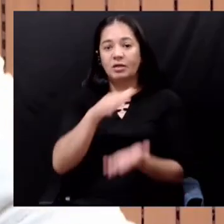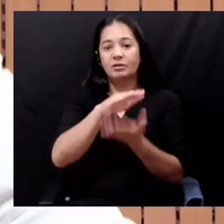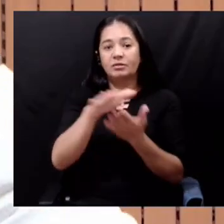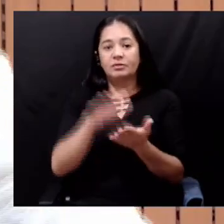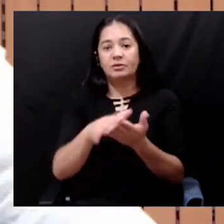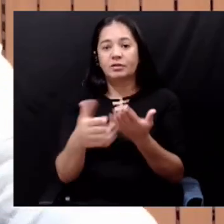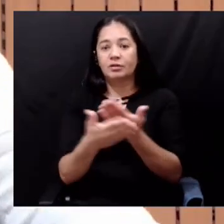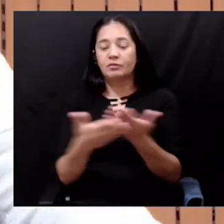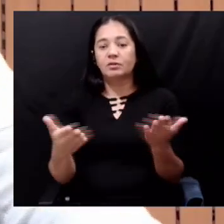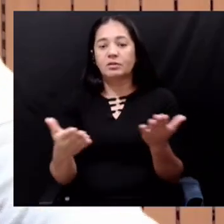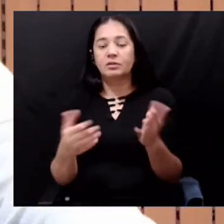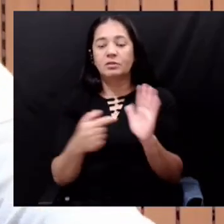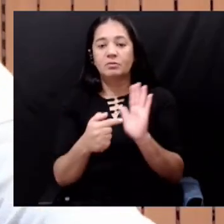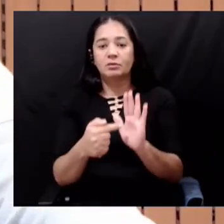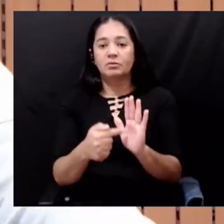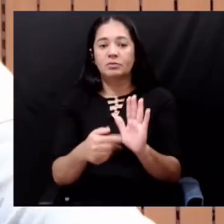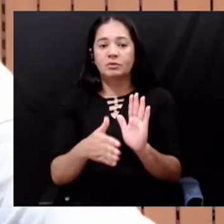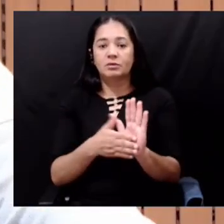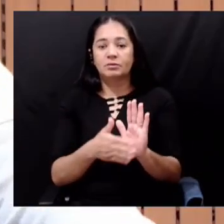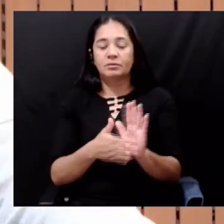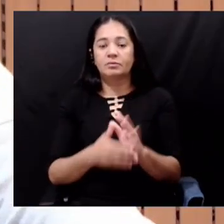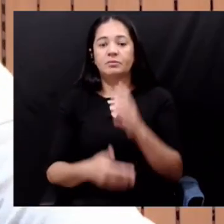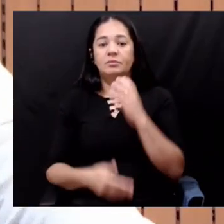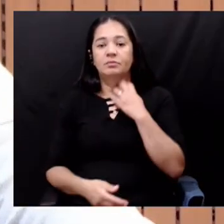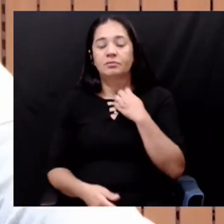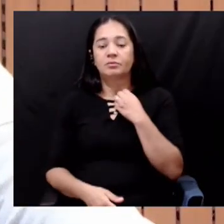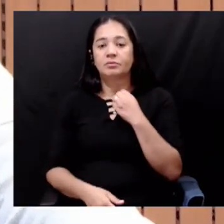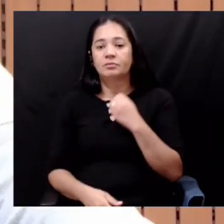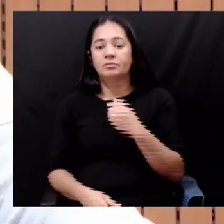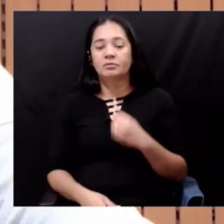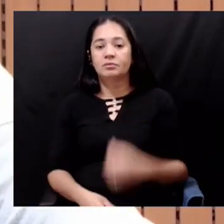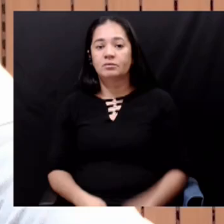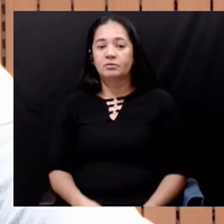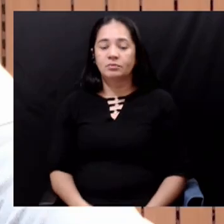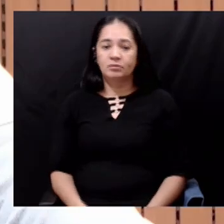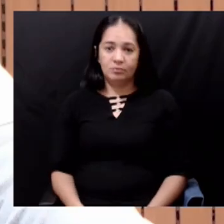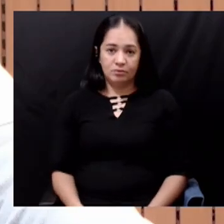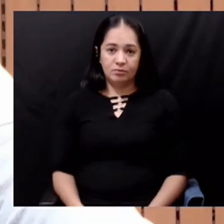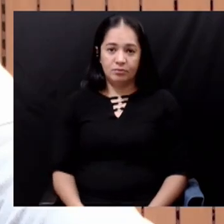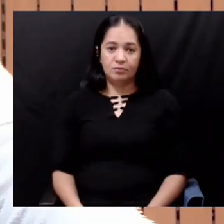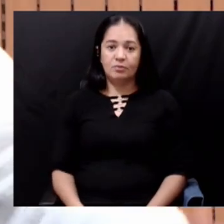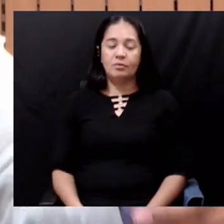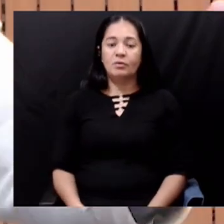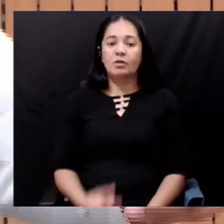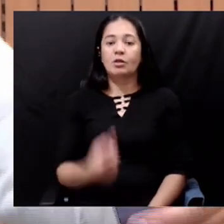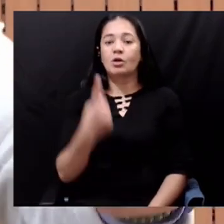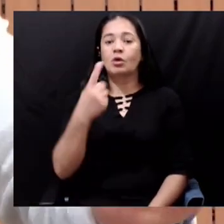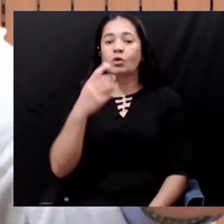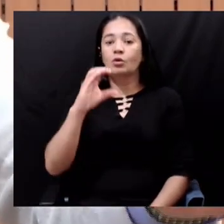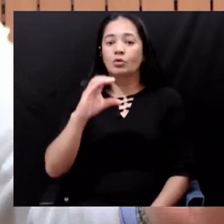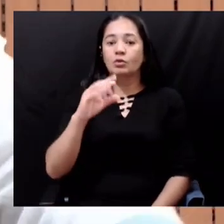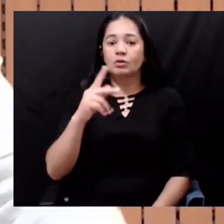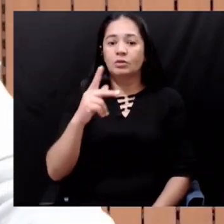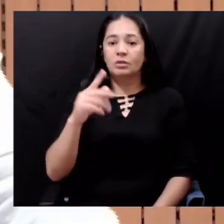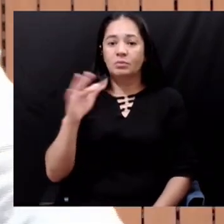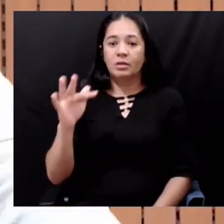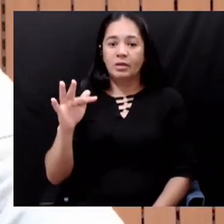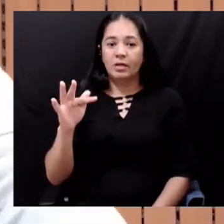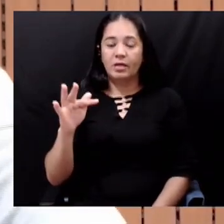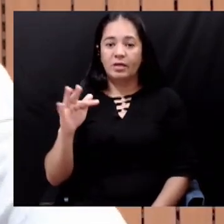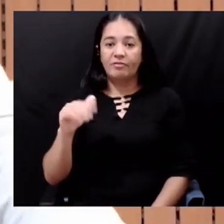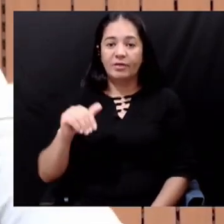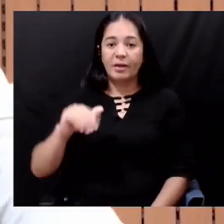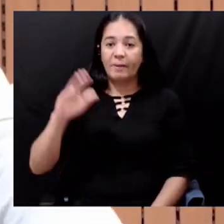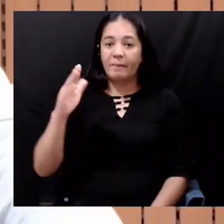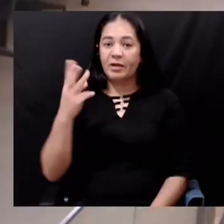apresentarão na proposta, certo? Mas aí um CPF não vai receber mais que R$3.000 em 7 meses, por exemplo,